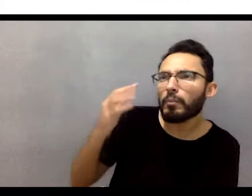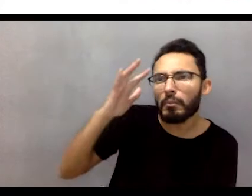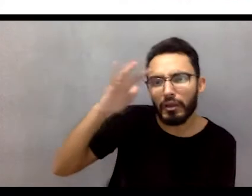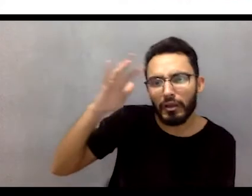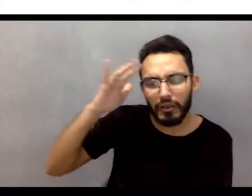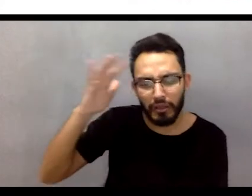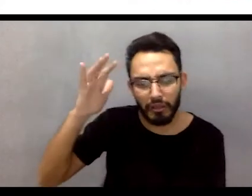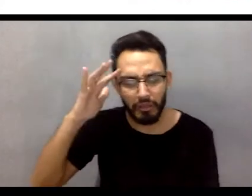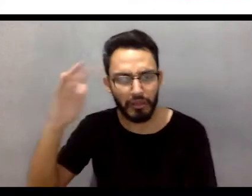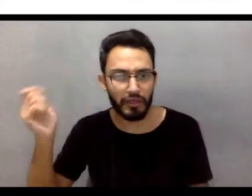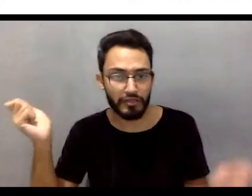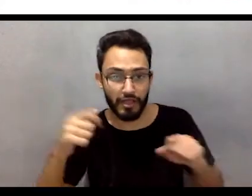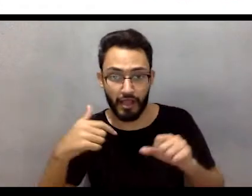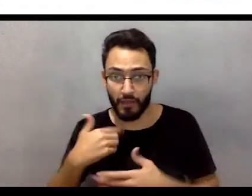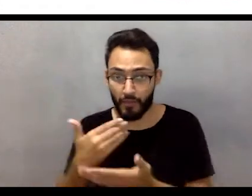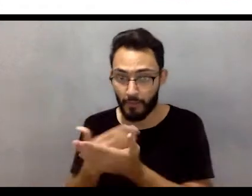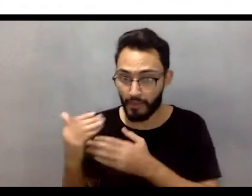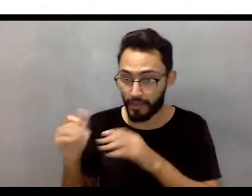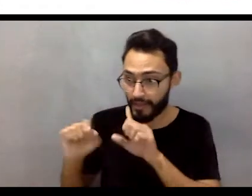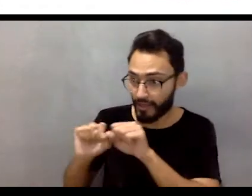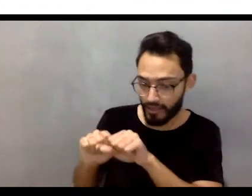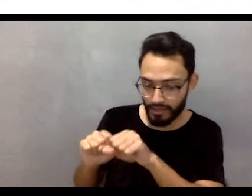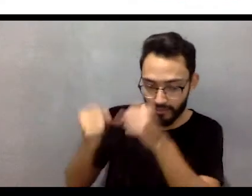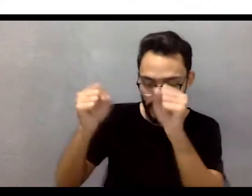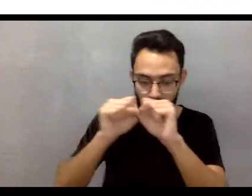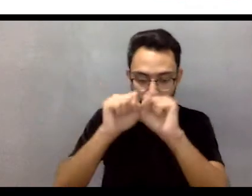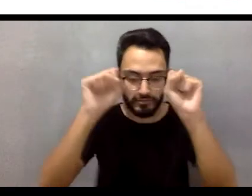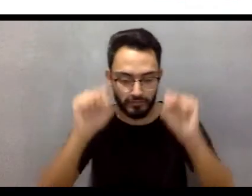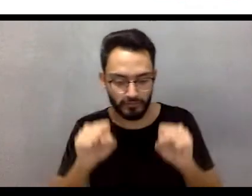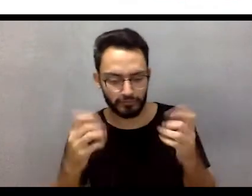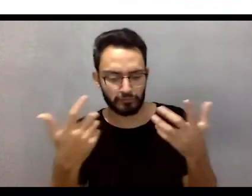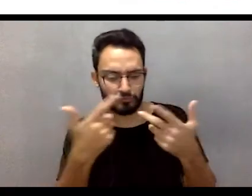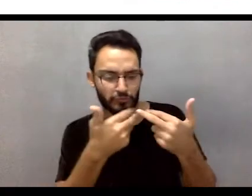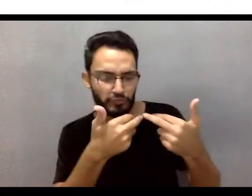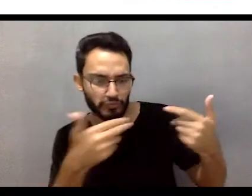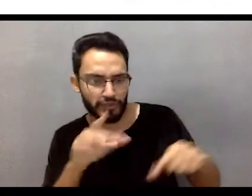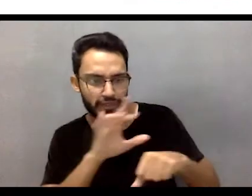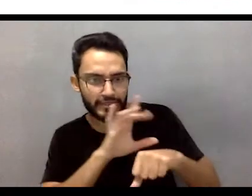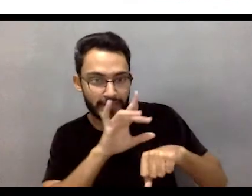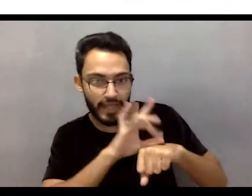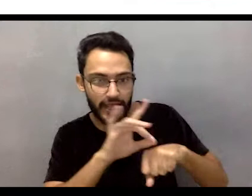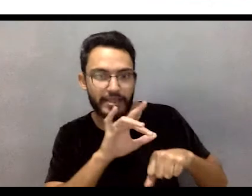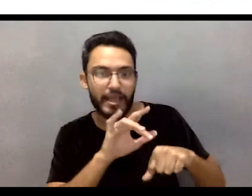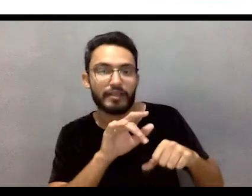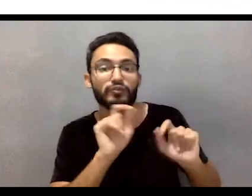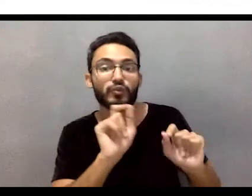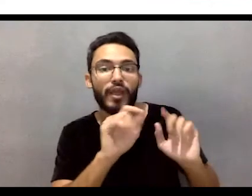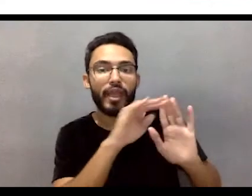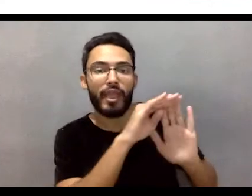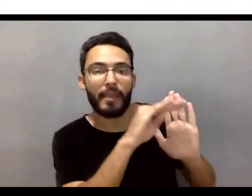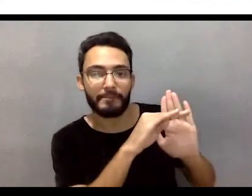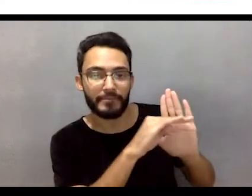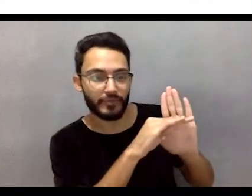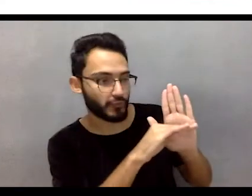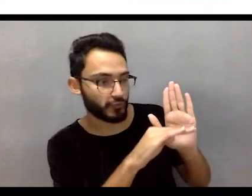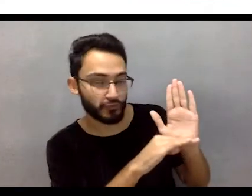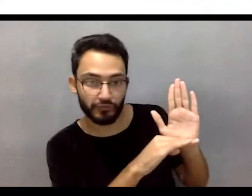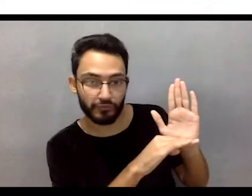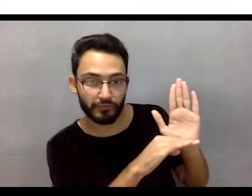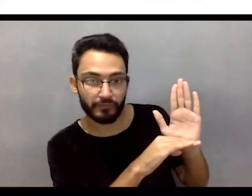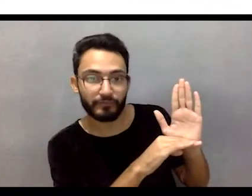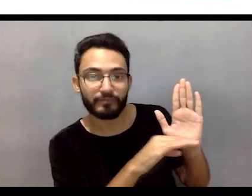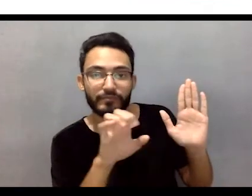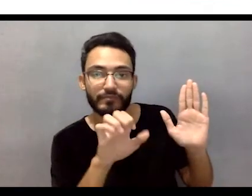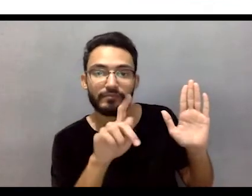eu começo a quebrar esses temas estratégicos em épicos. E aí, eu